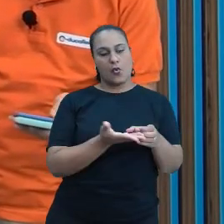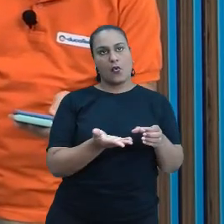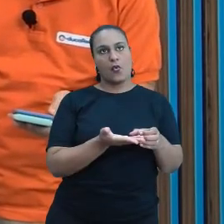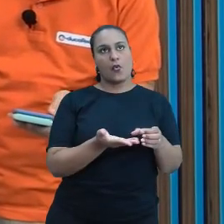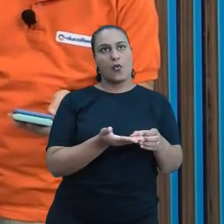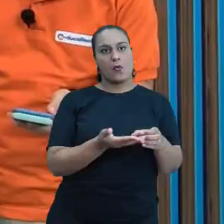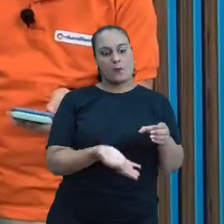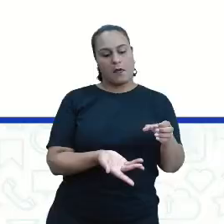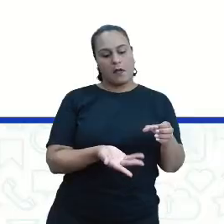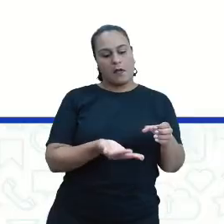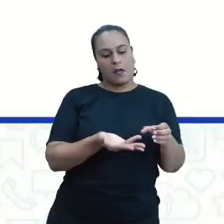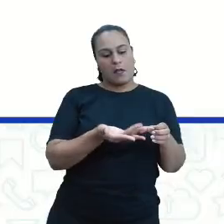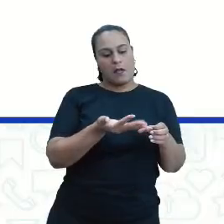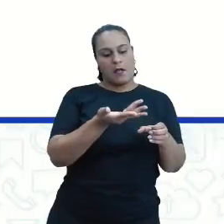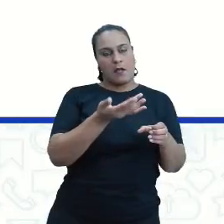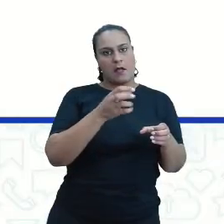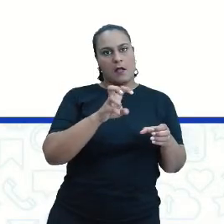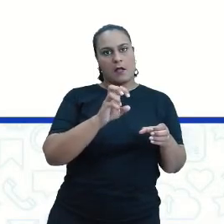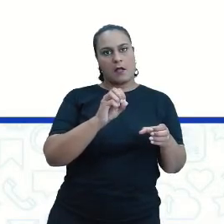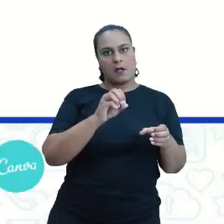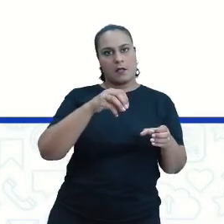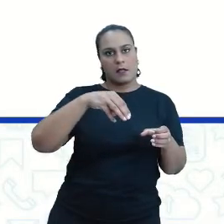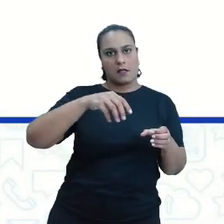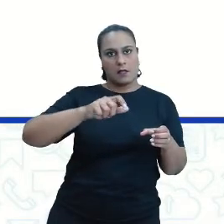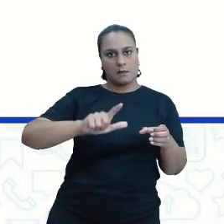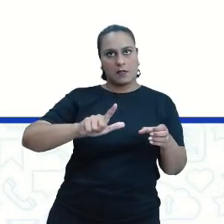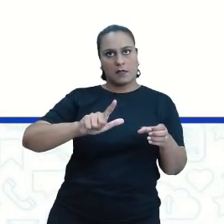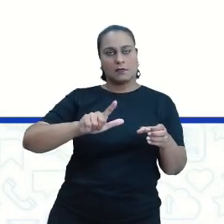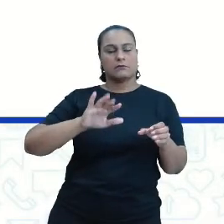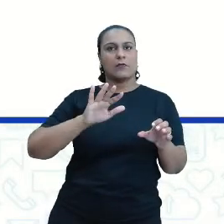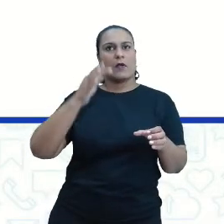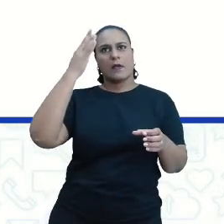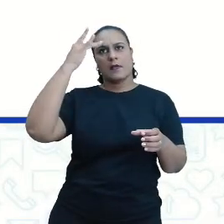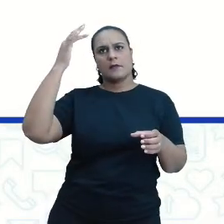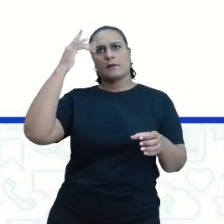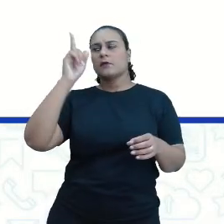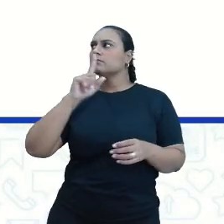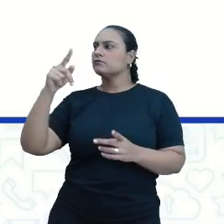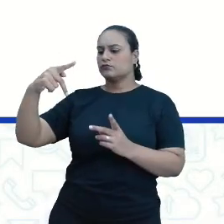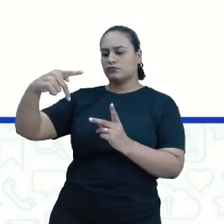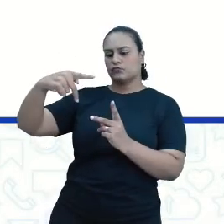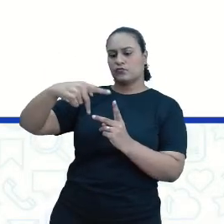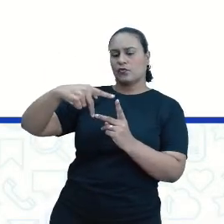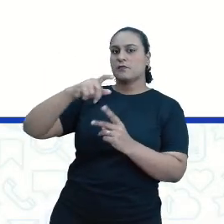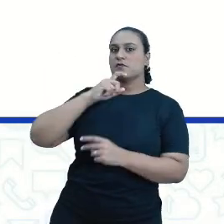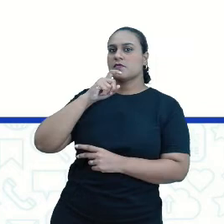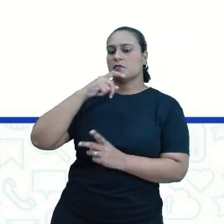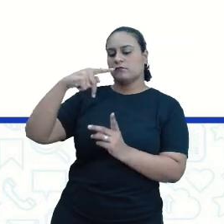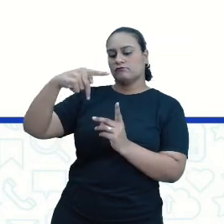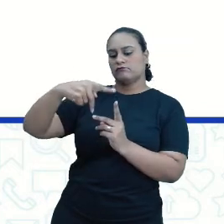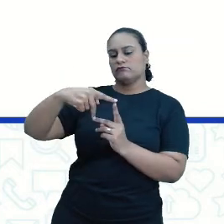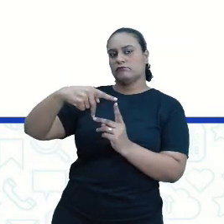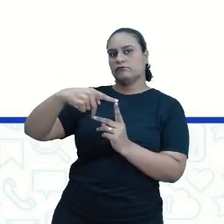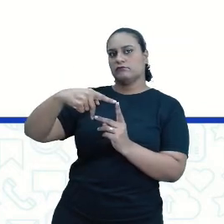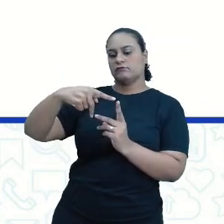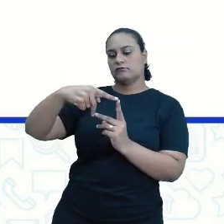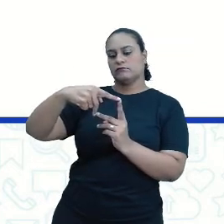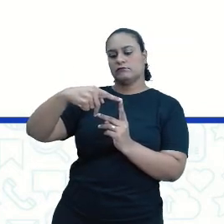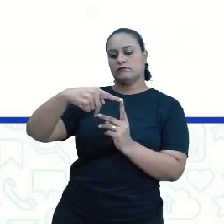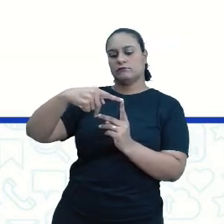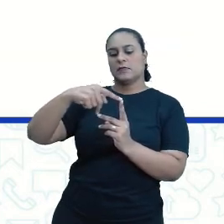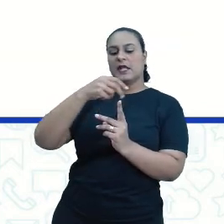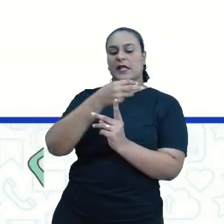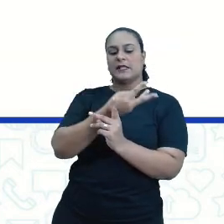tem capacidade para 500 ml. Imagine que esse cubinho de gelo aqui, ele tem 3 centímetros em cada uma das